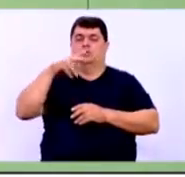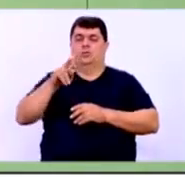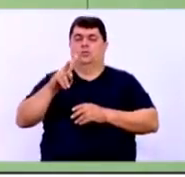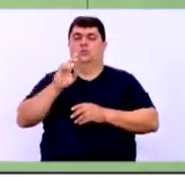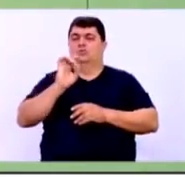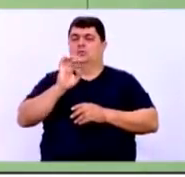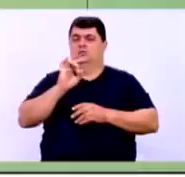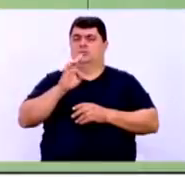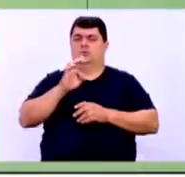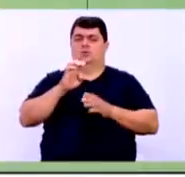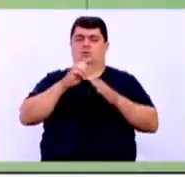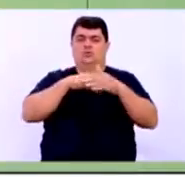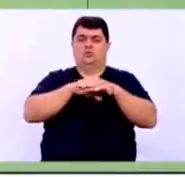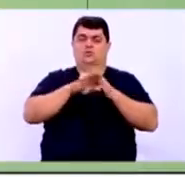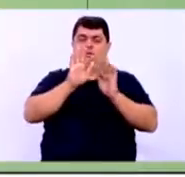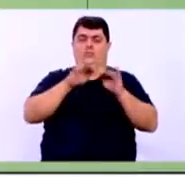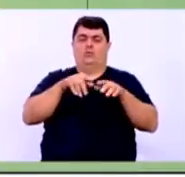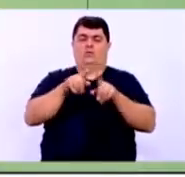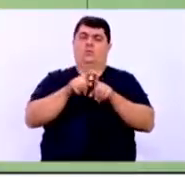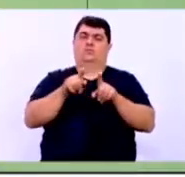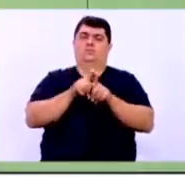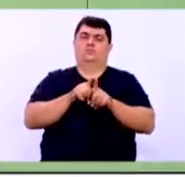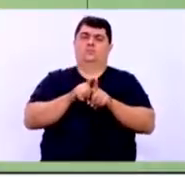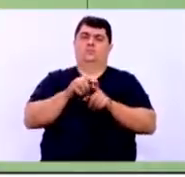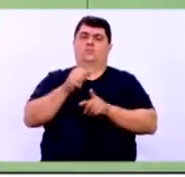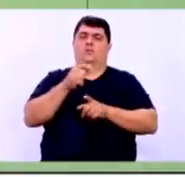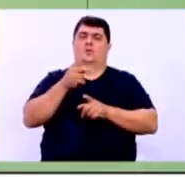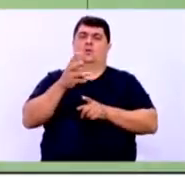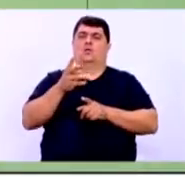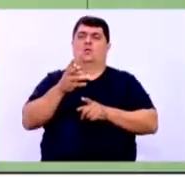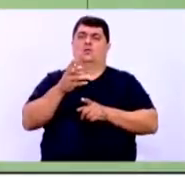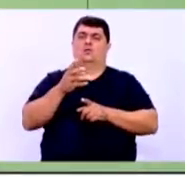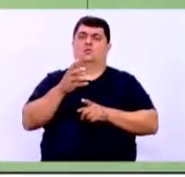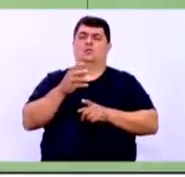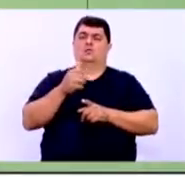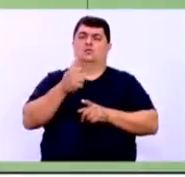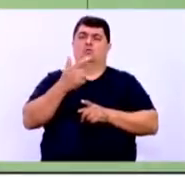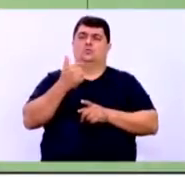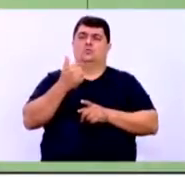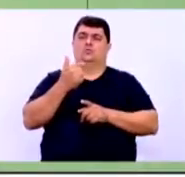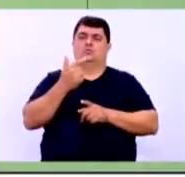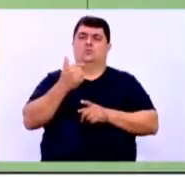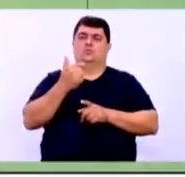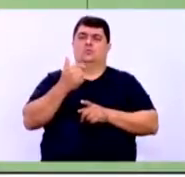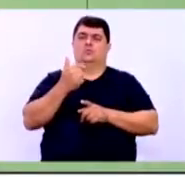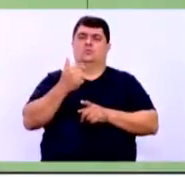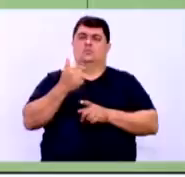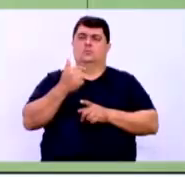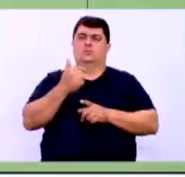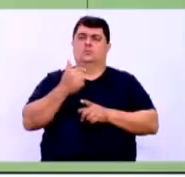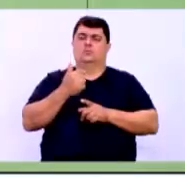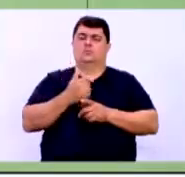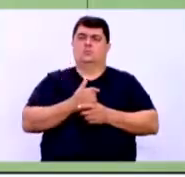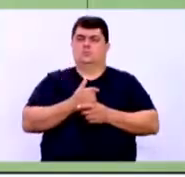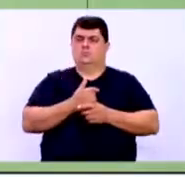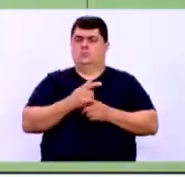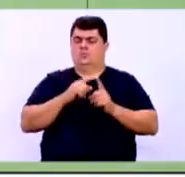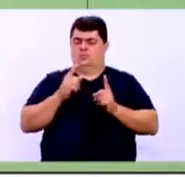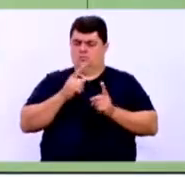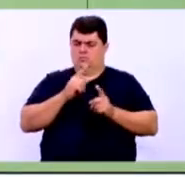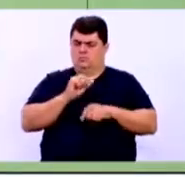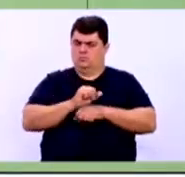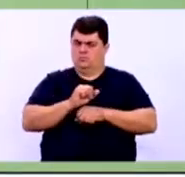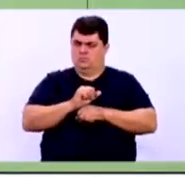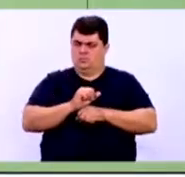final. Dia 15 houve uma venda. De quantos produtos? 12. 12 produtos? Mas peraí, professor.